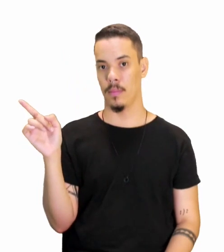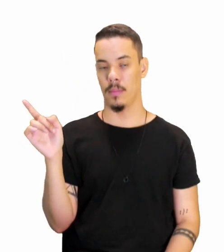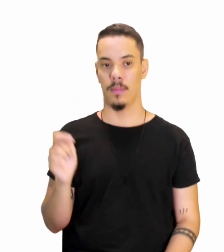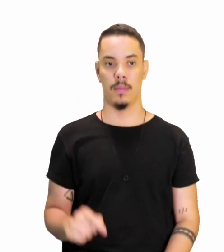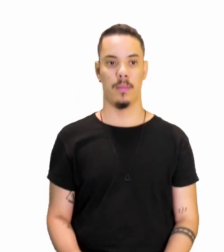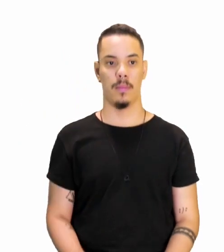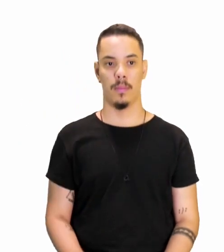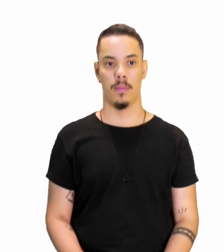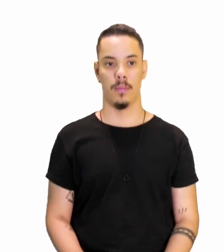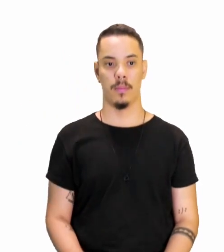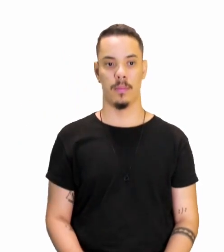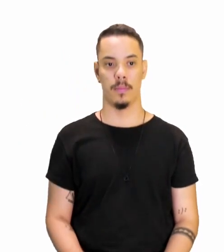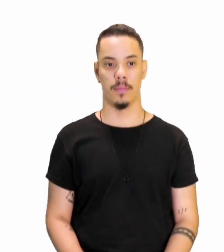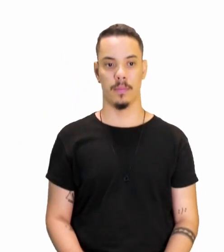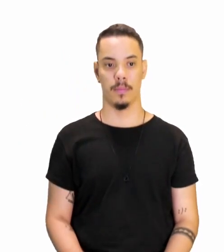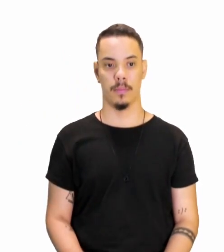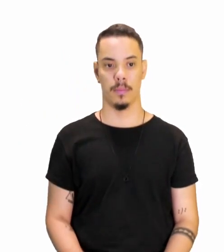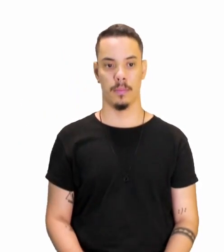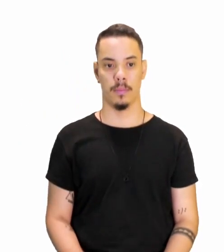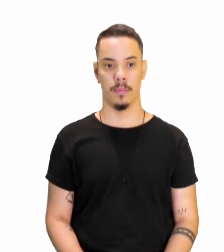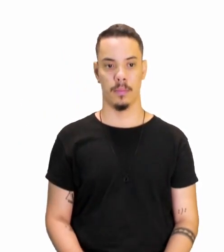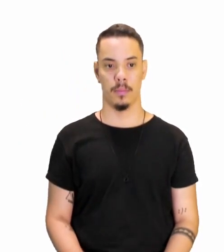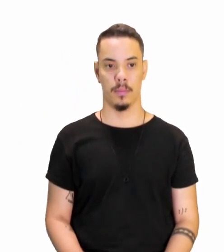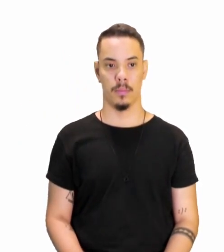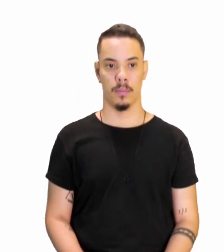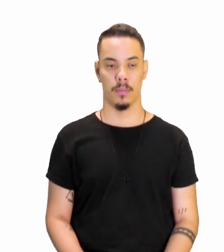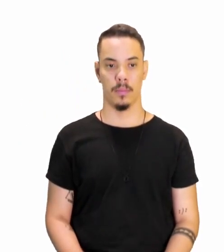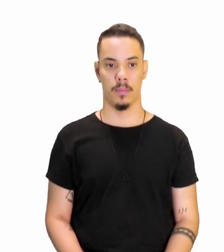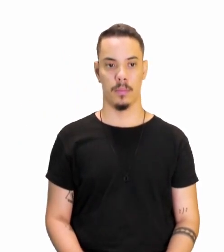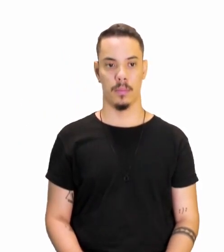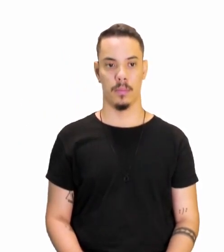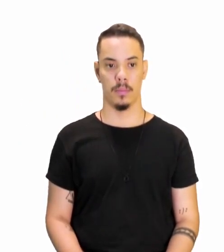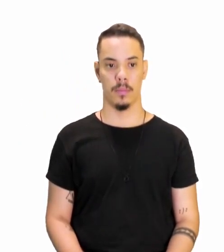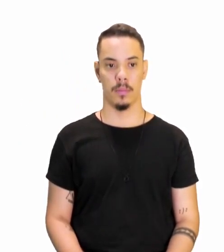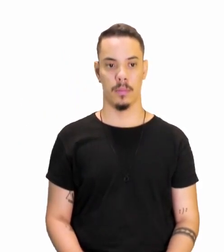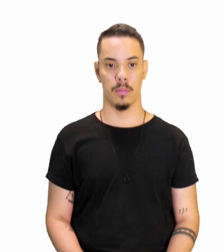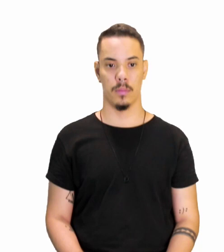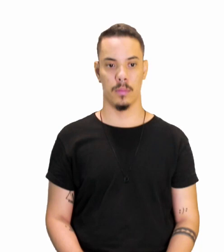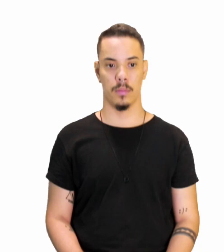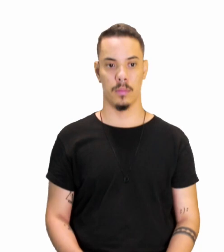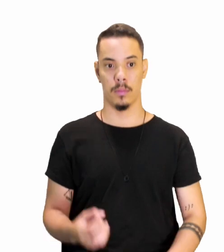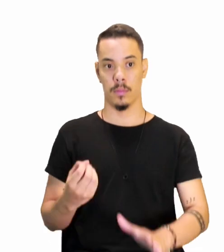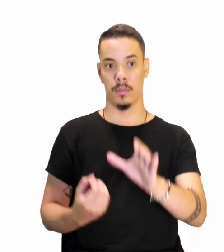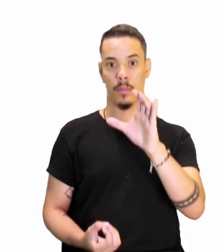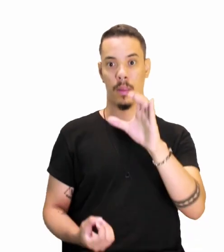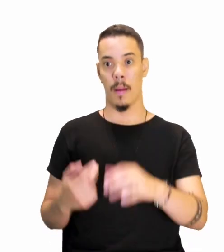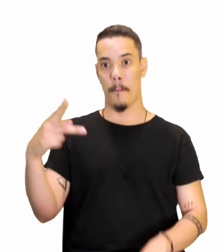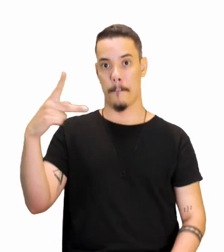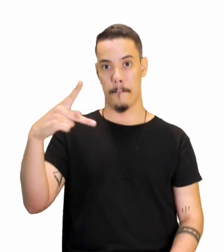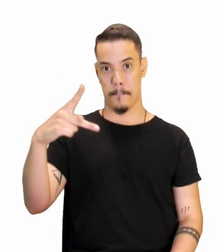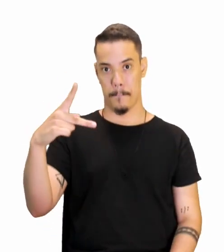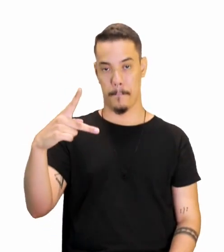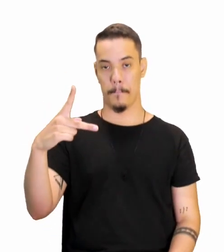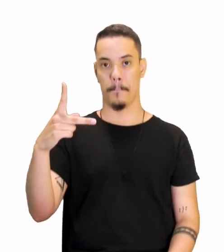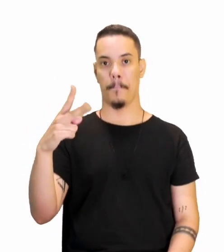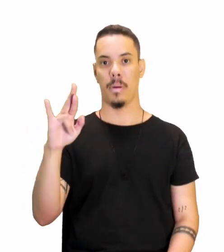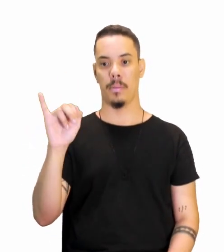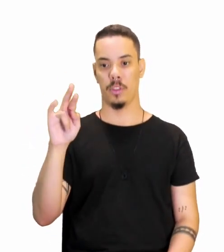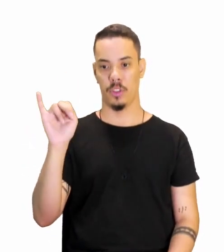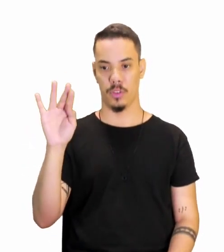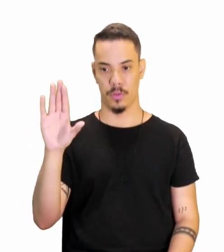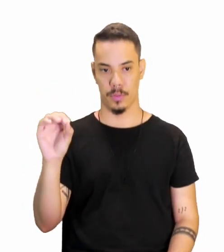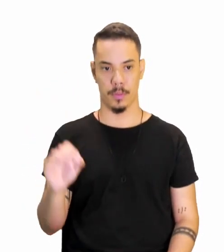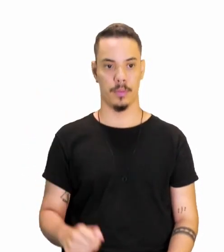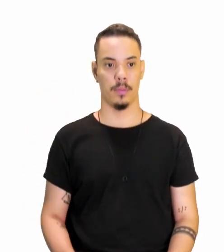P e aqui D. Ó, pedregulho derivou de pedra, pedra